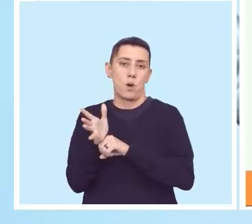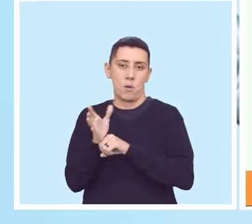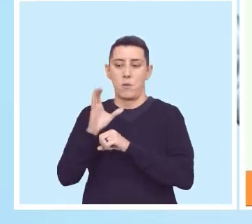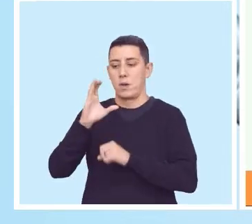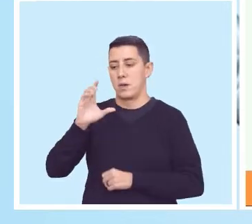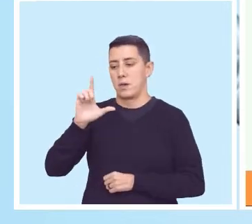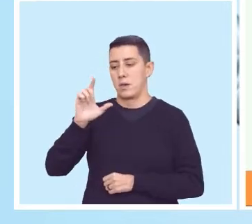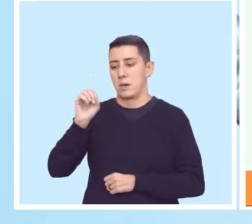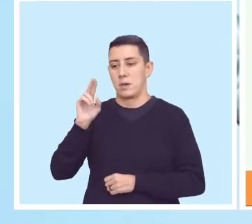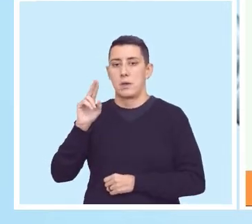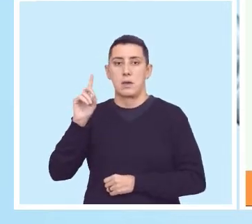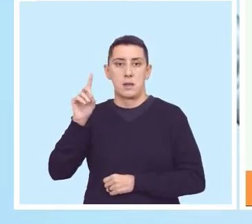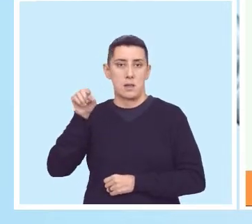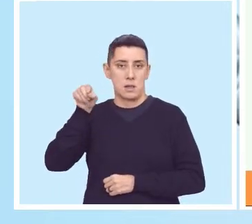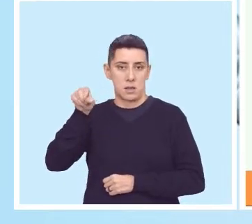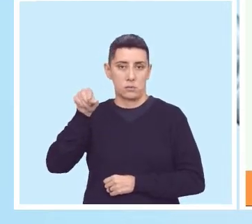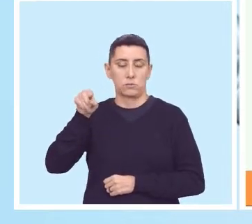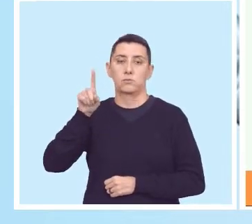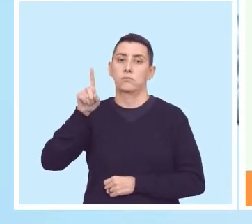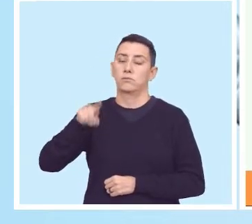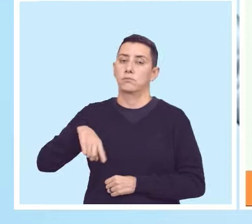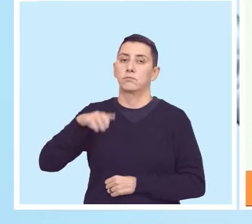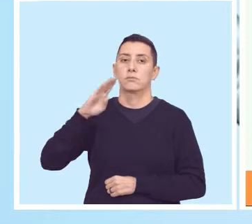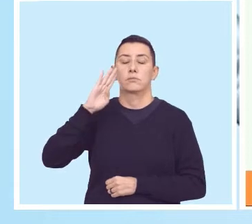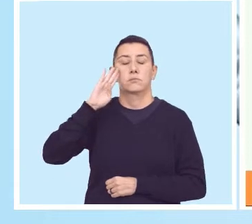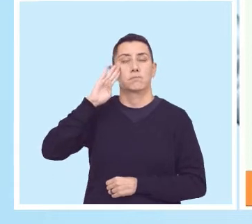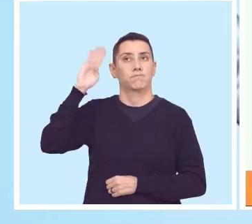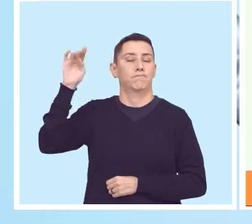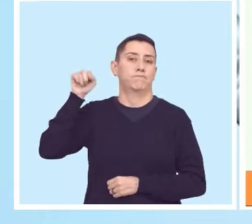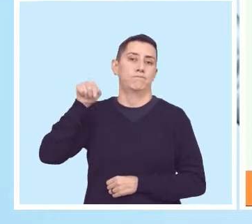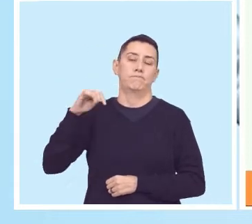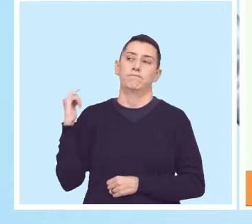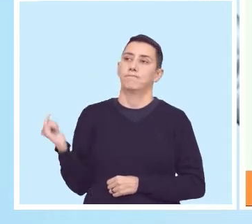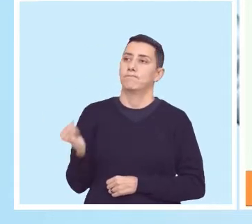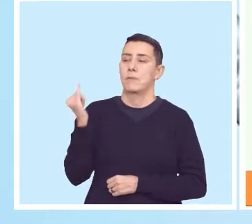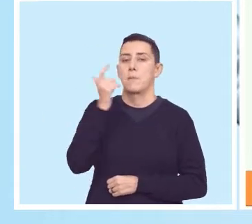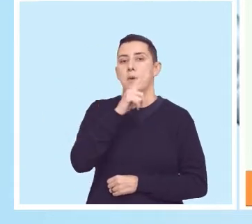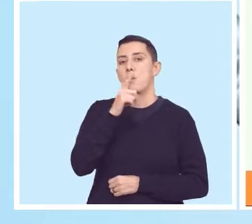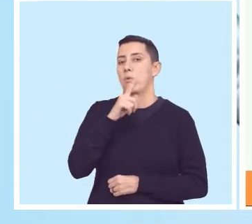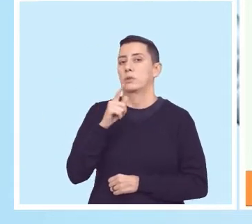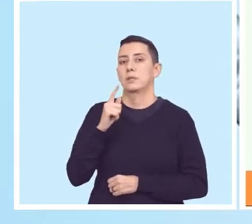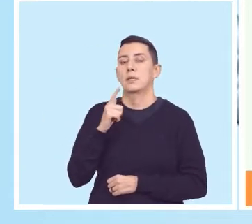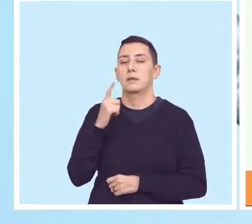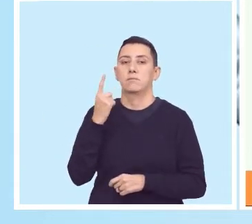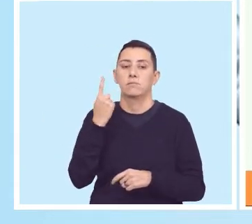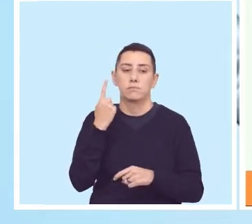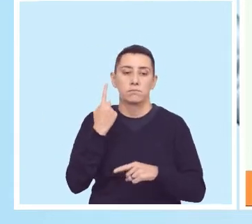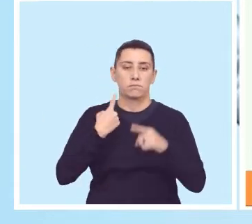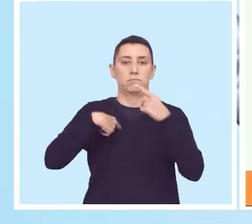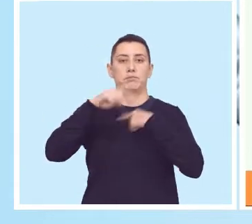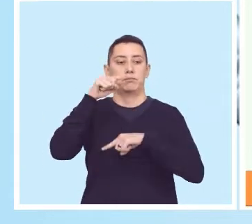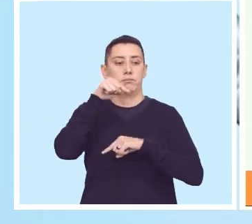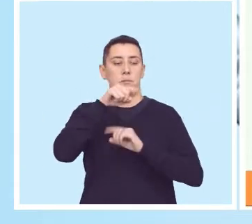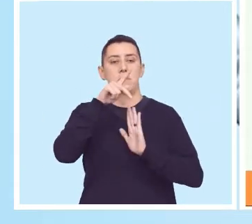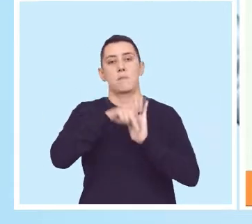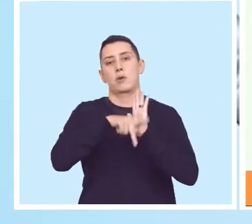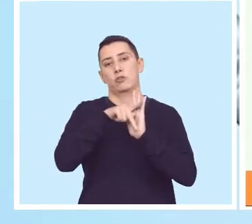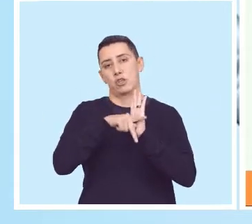outra ferramenta que foi fundamental para o sucesso do projeto, né? Foi fundamental para que nós